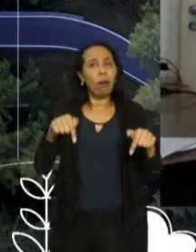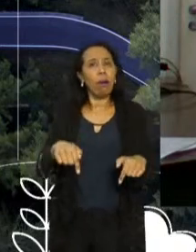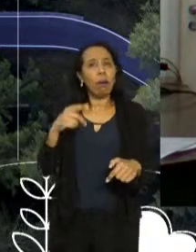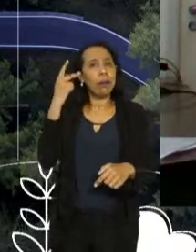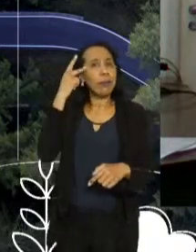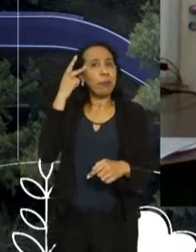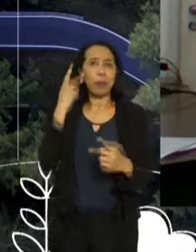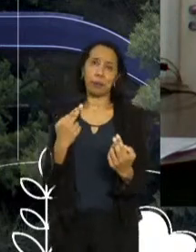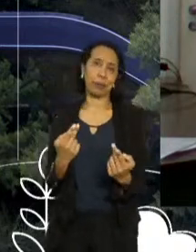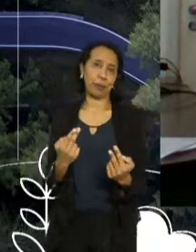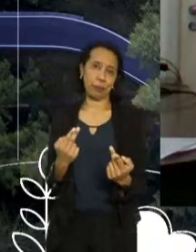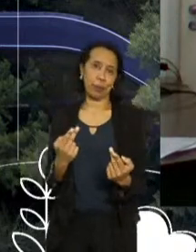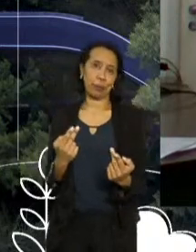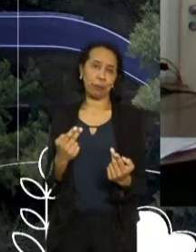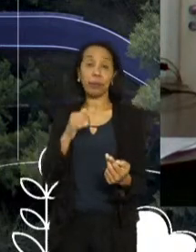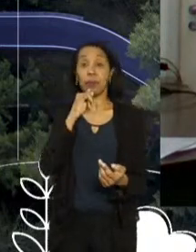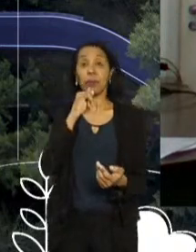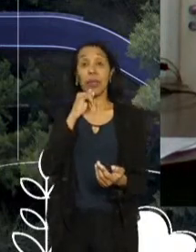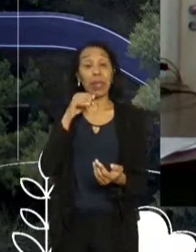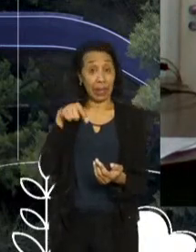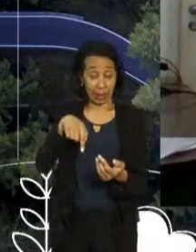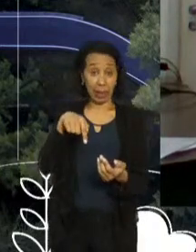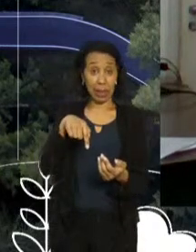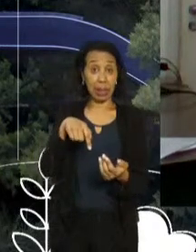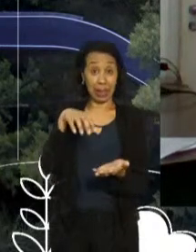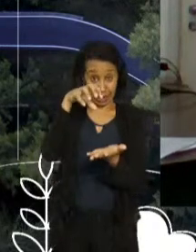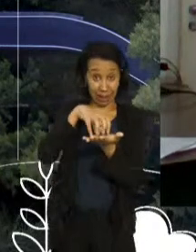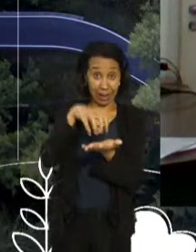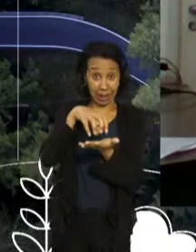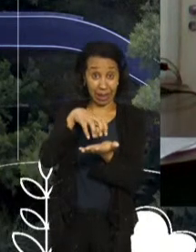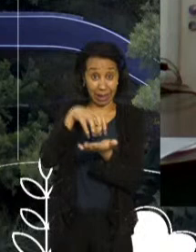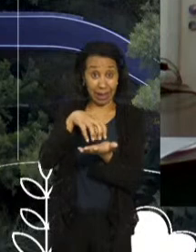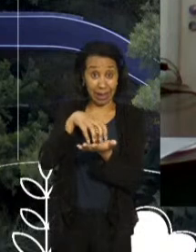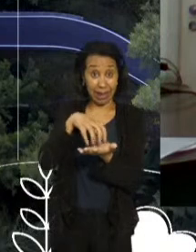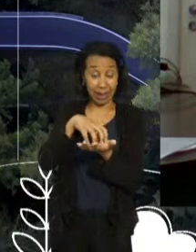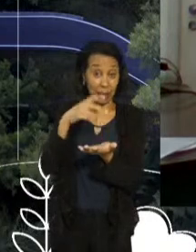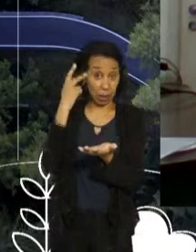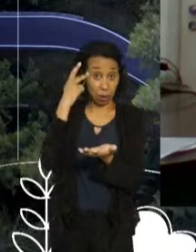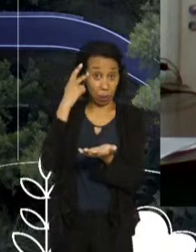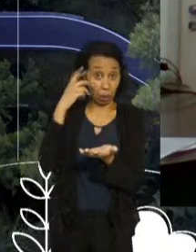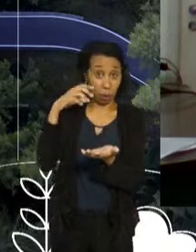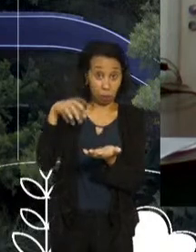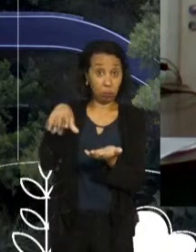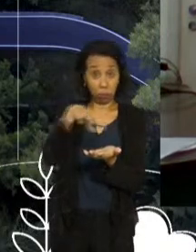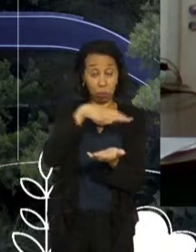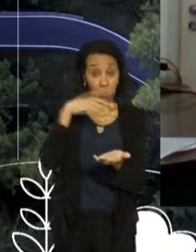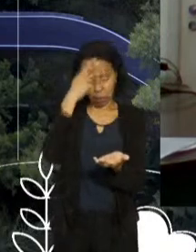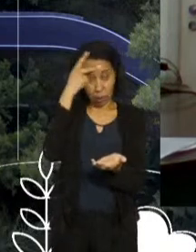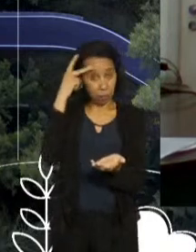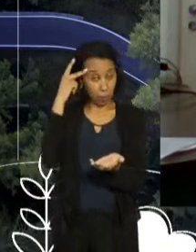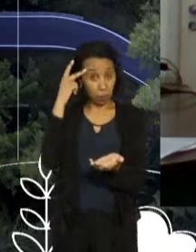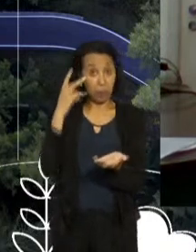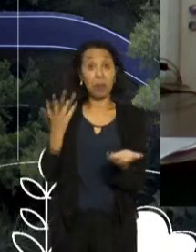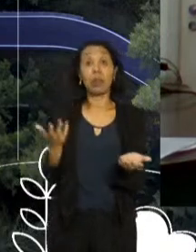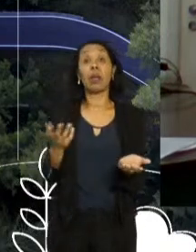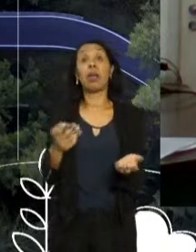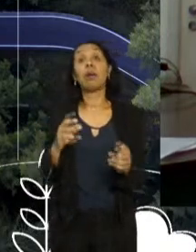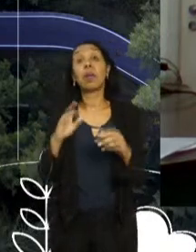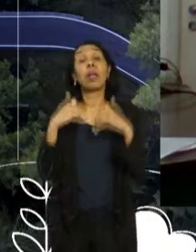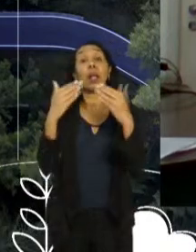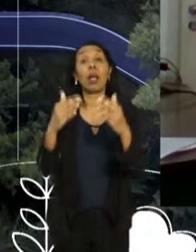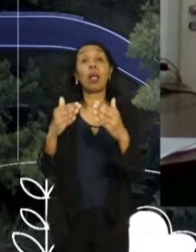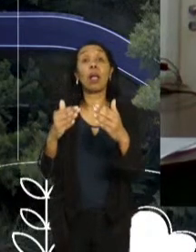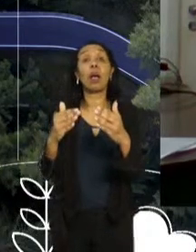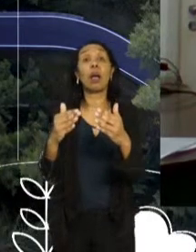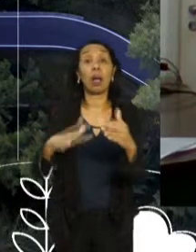que é mais ou menos a cidade, a gente chama de periferia, mas a periferia somos nós, essa cidade cenográfica, que é a cidade